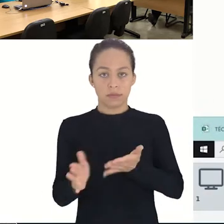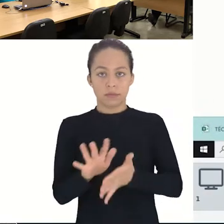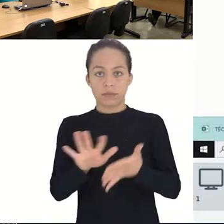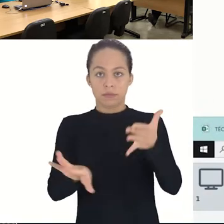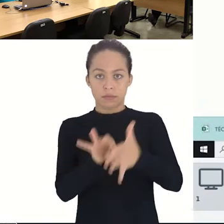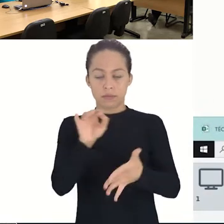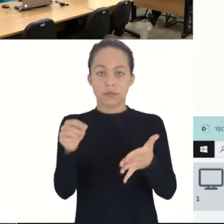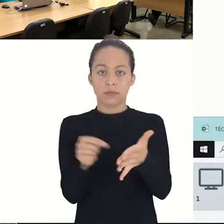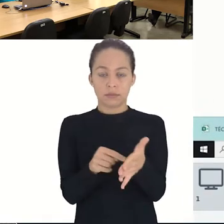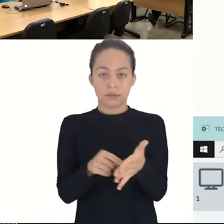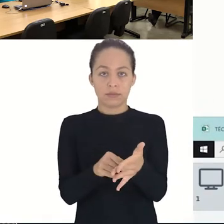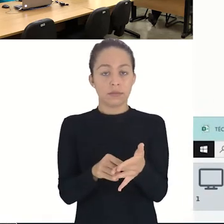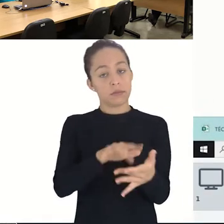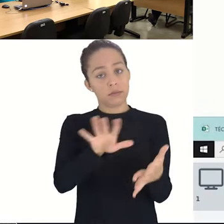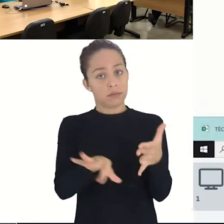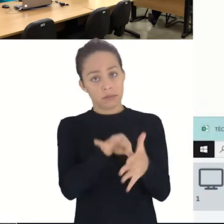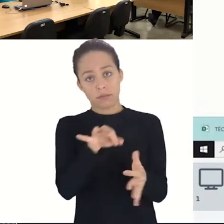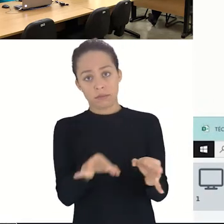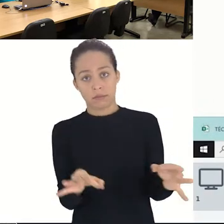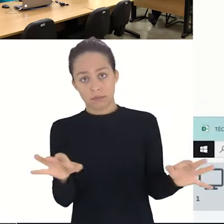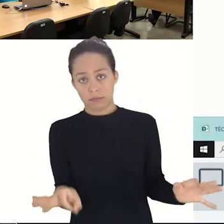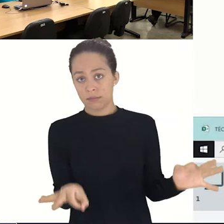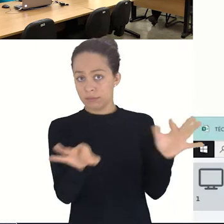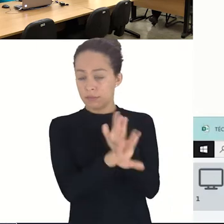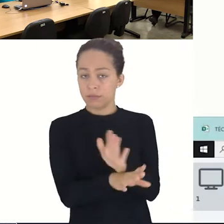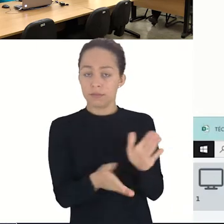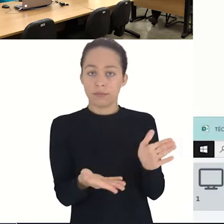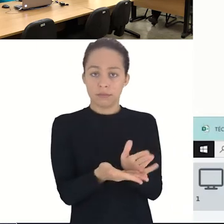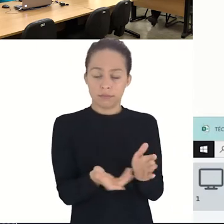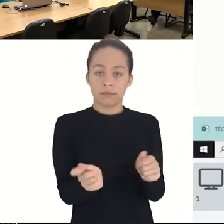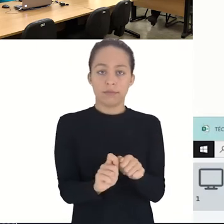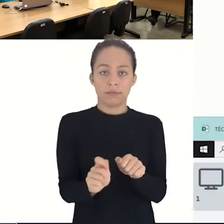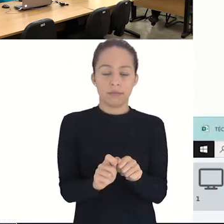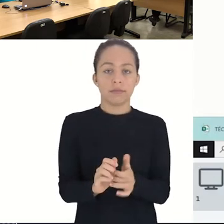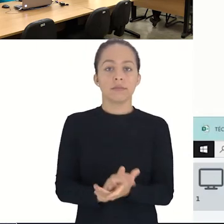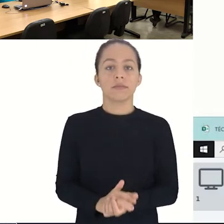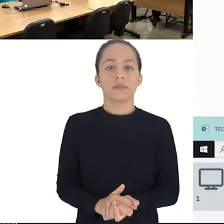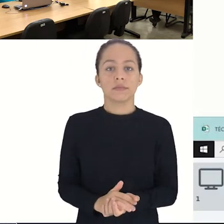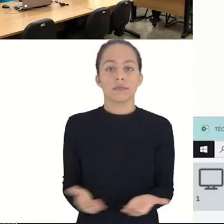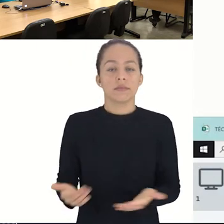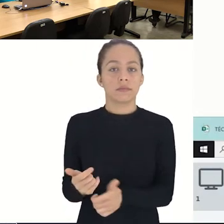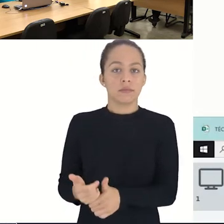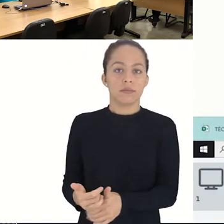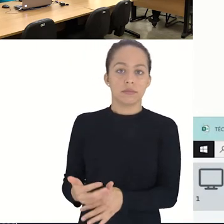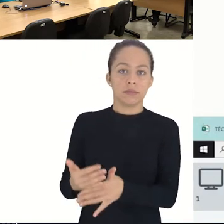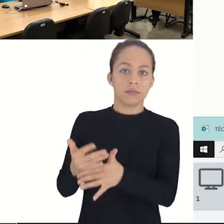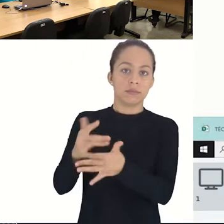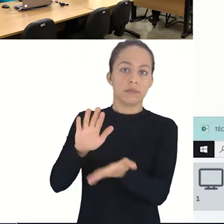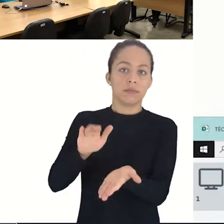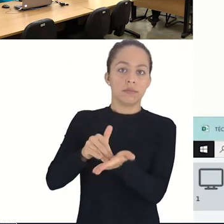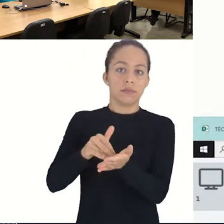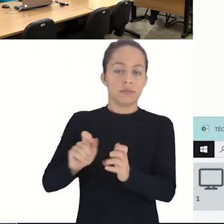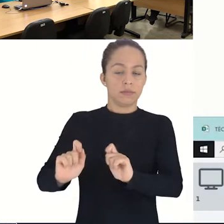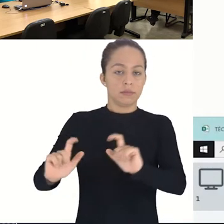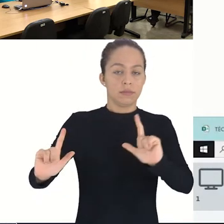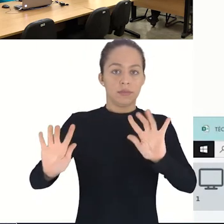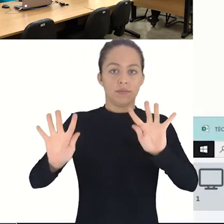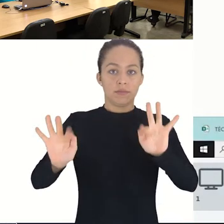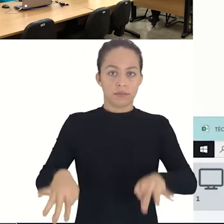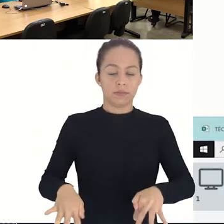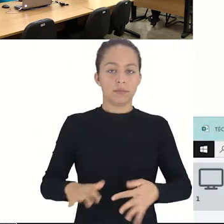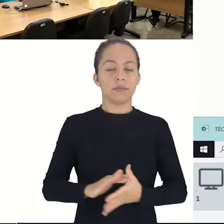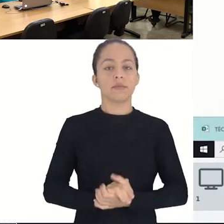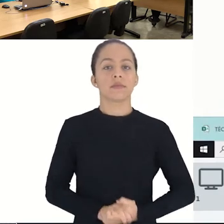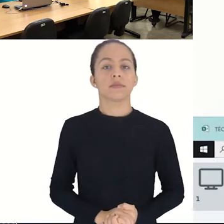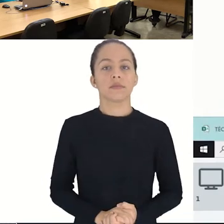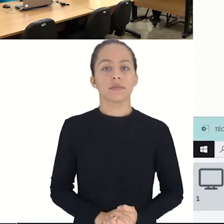Vamos realizar o sorteio. O sorteio já foi realizado. E agora eu vou rolar a tela até o final da lista